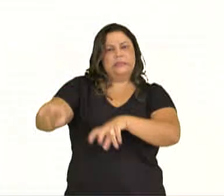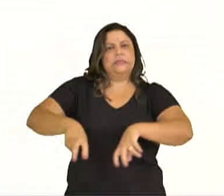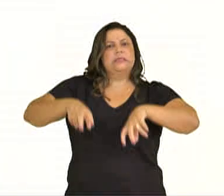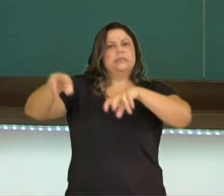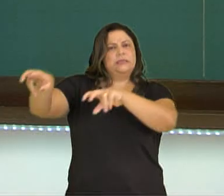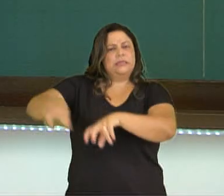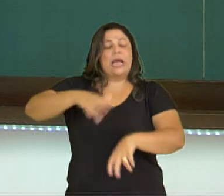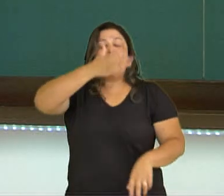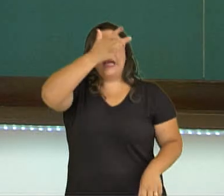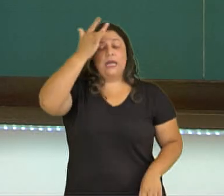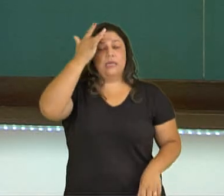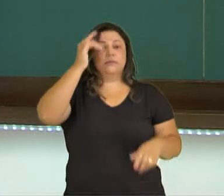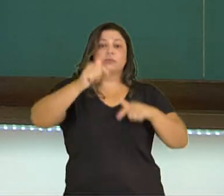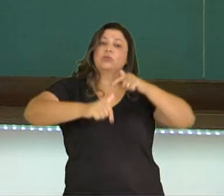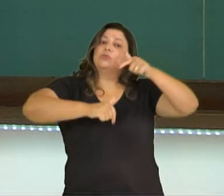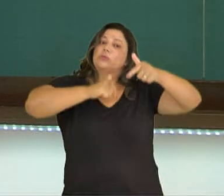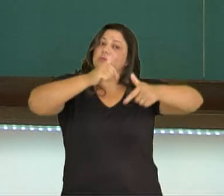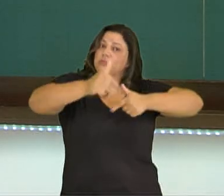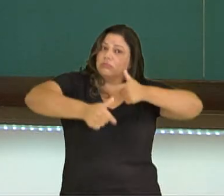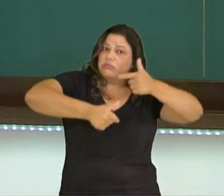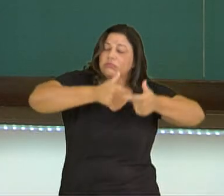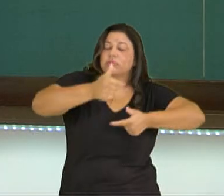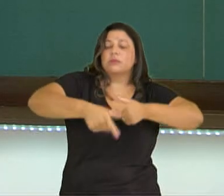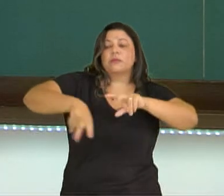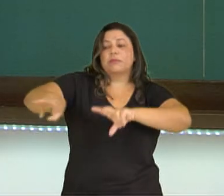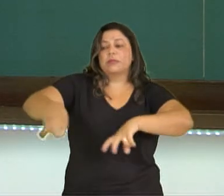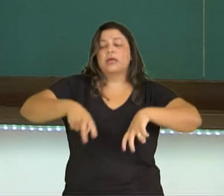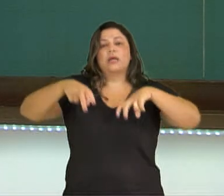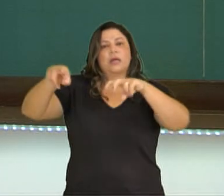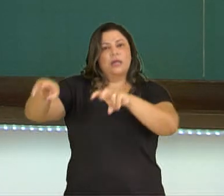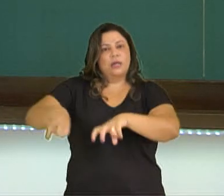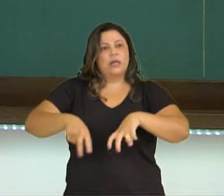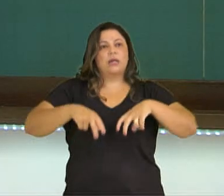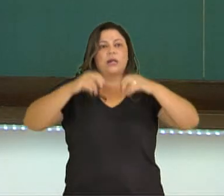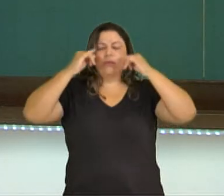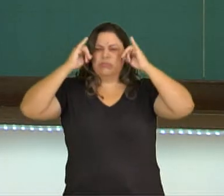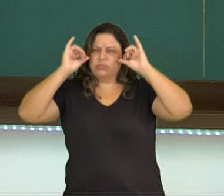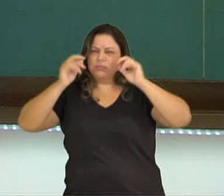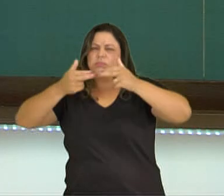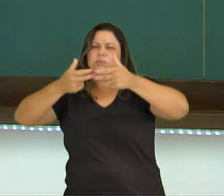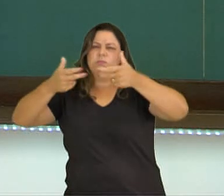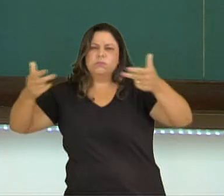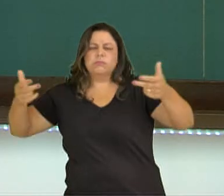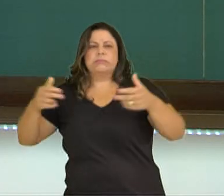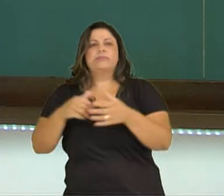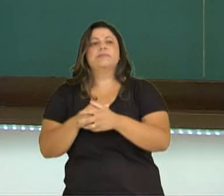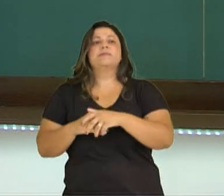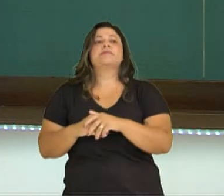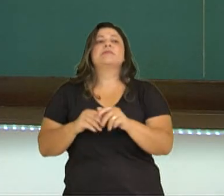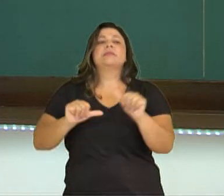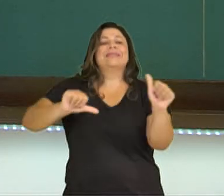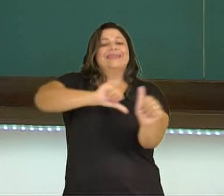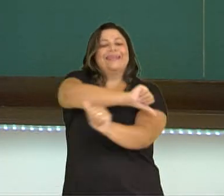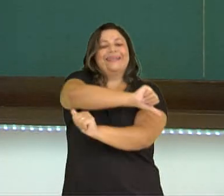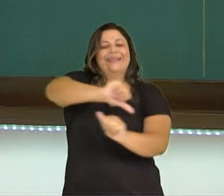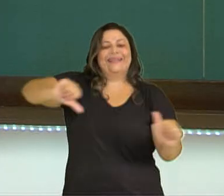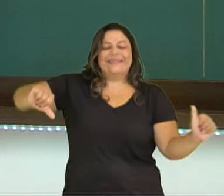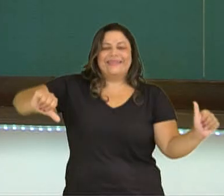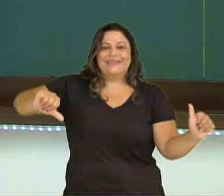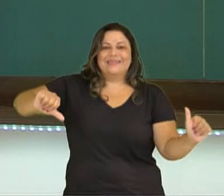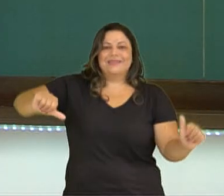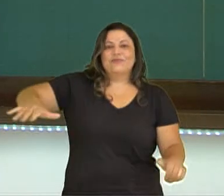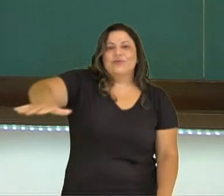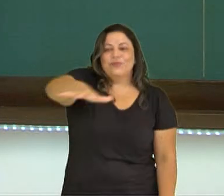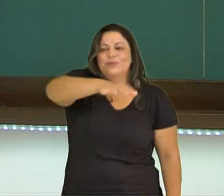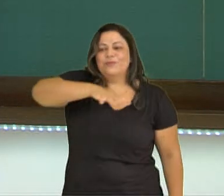pessoas trabalham na agricultura e na pecuária no espaço rural. e aí transformam esta